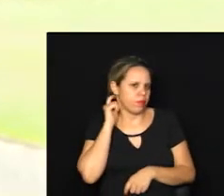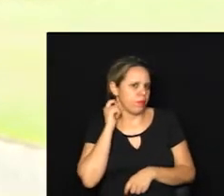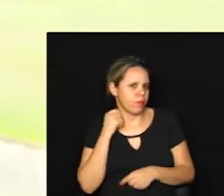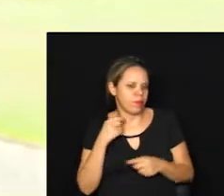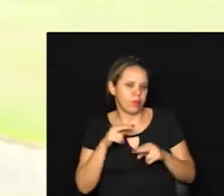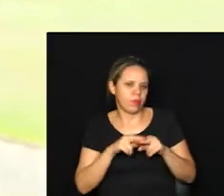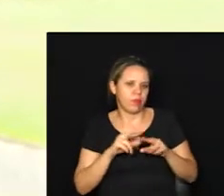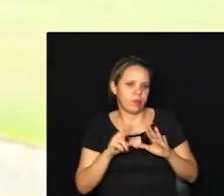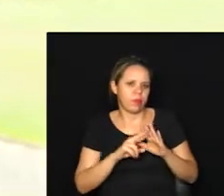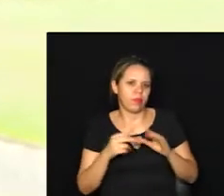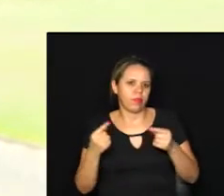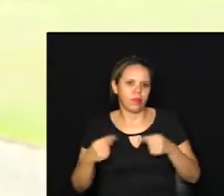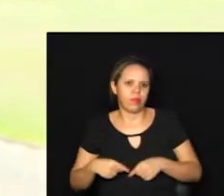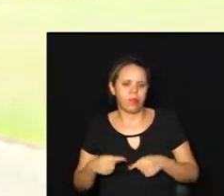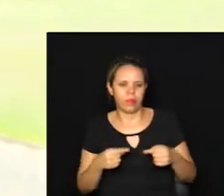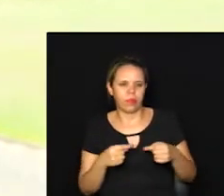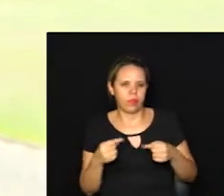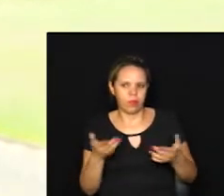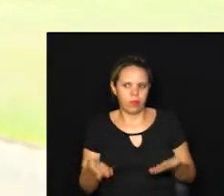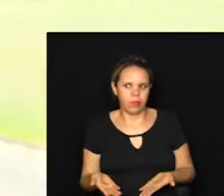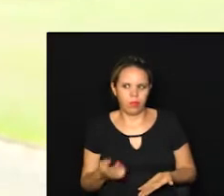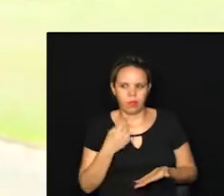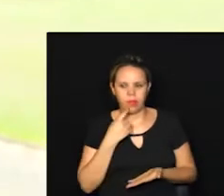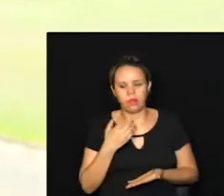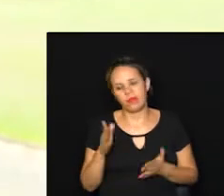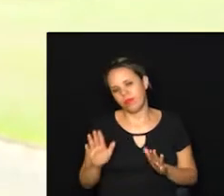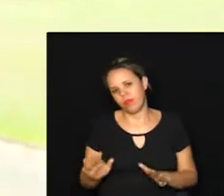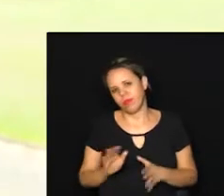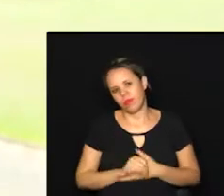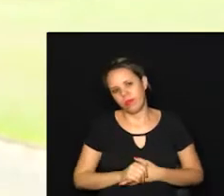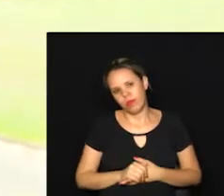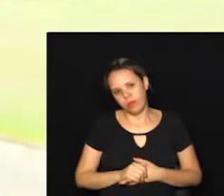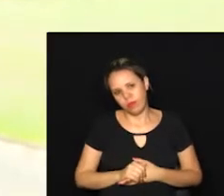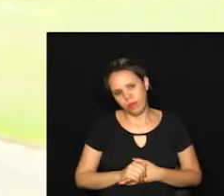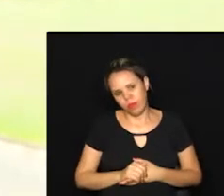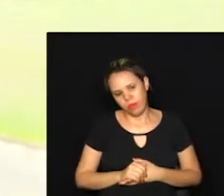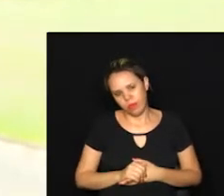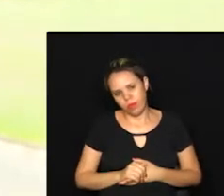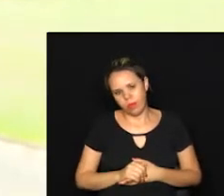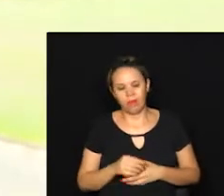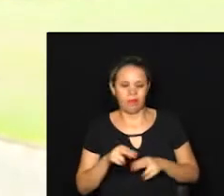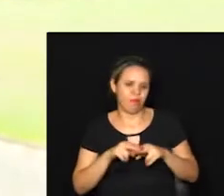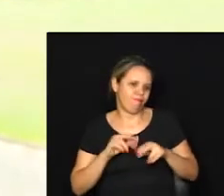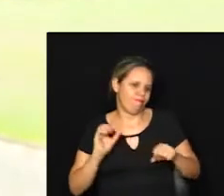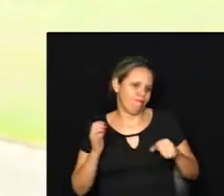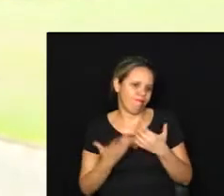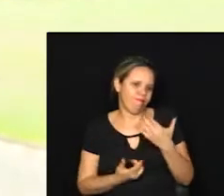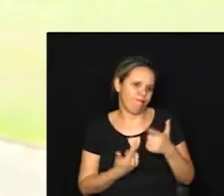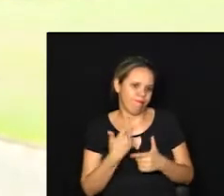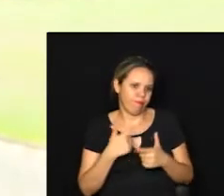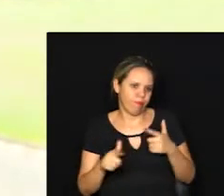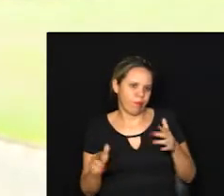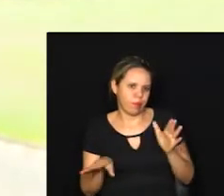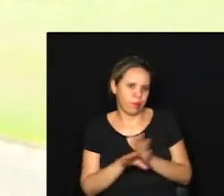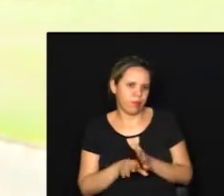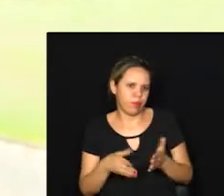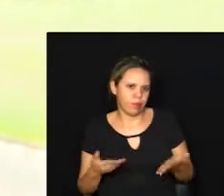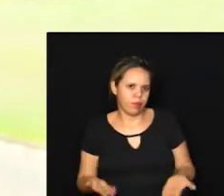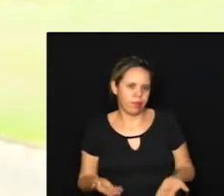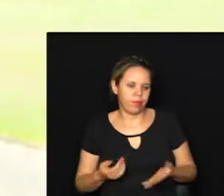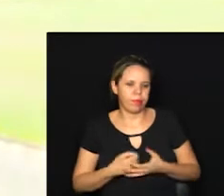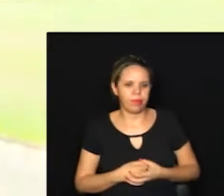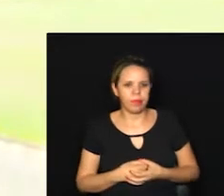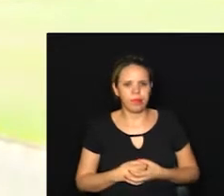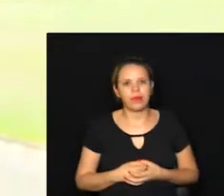determinados adversários, inclusive o derby. Mas, na situação que se criou e que se deixou chegar a esse